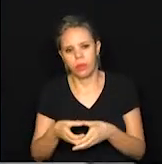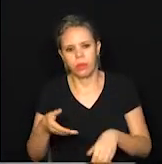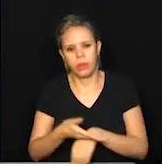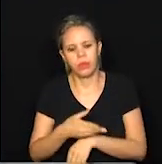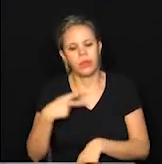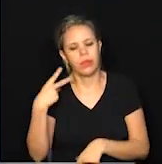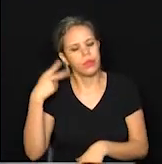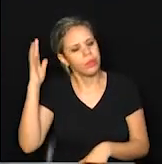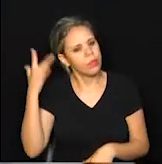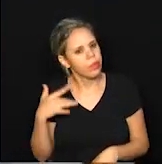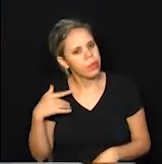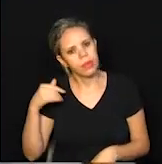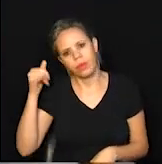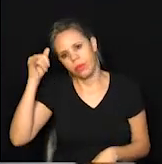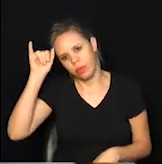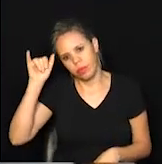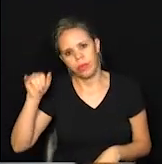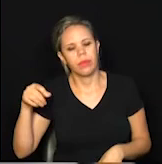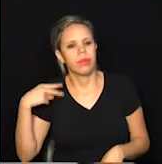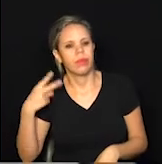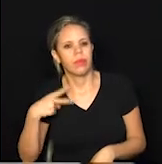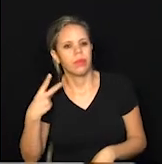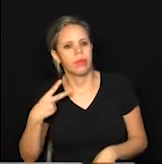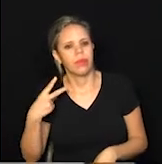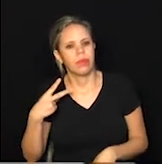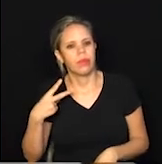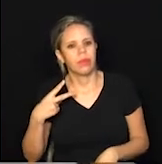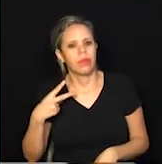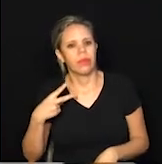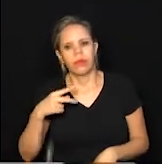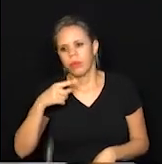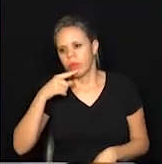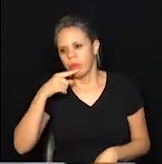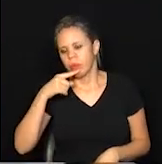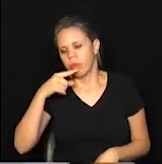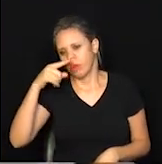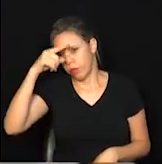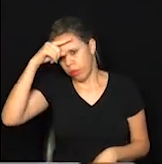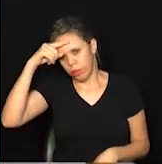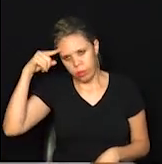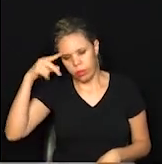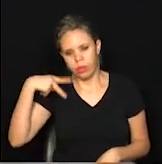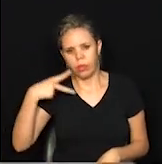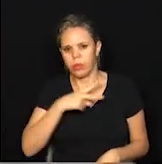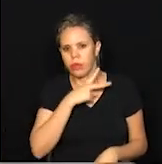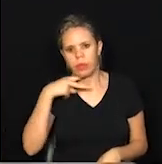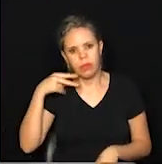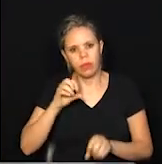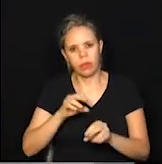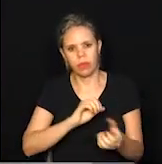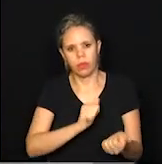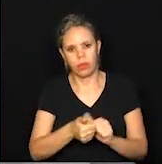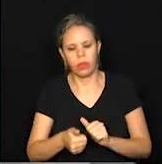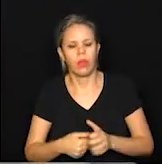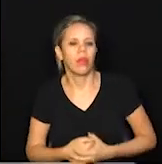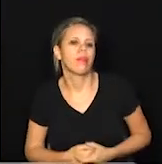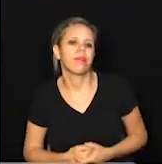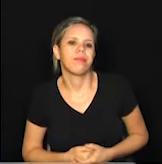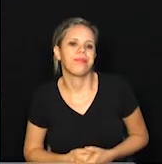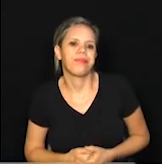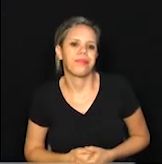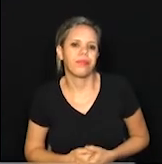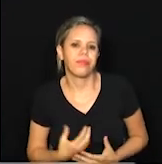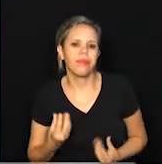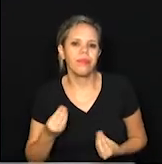Guido, o vereador Paulo Búfalo, o vereador Otto e o vereador Permínio, é uma comissão de educação e esporte.